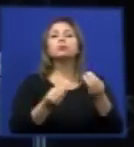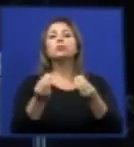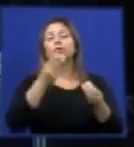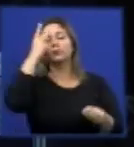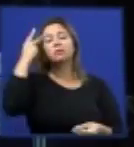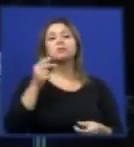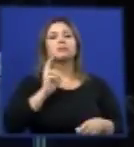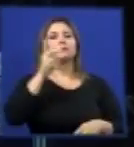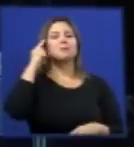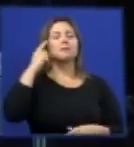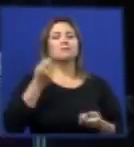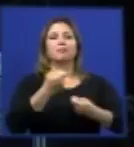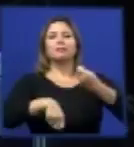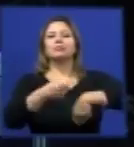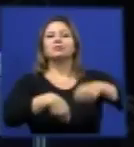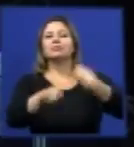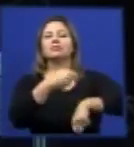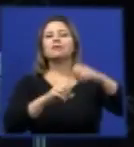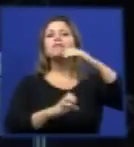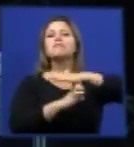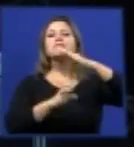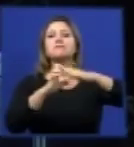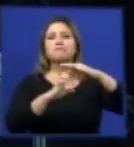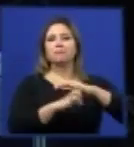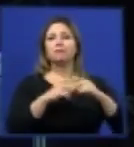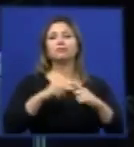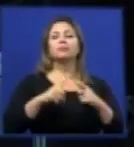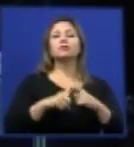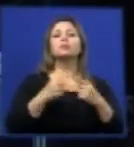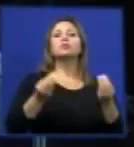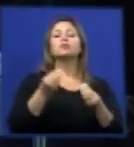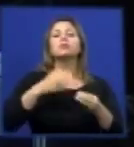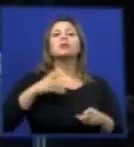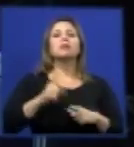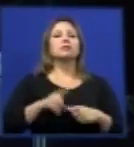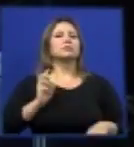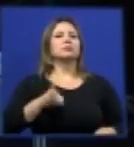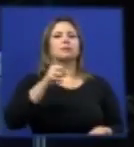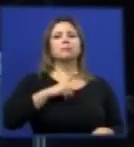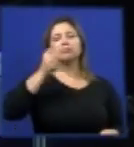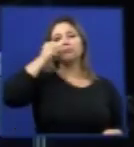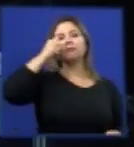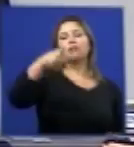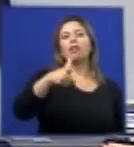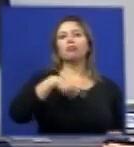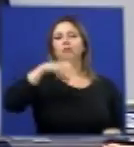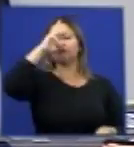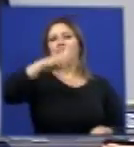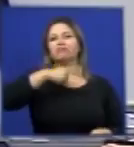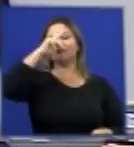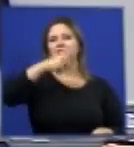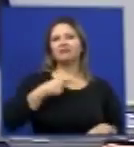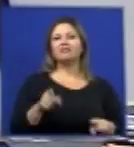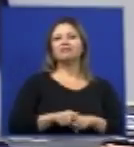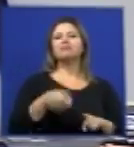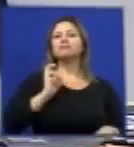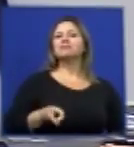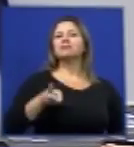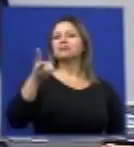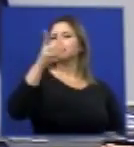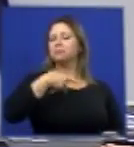Empresarial o embate Empresarial é marcado pelos interesses egoísticos que são da natureza dos embates